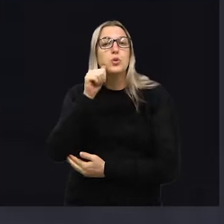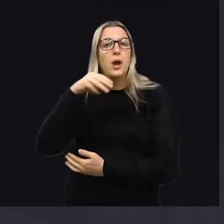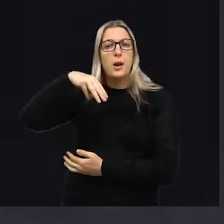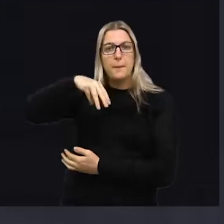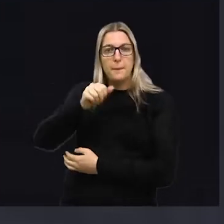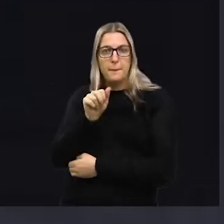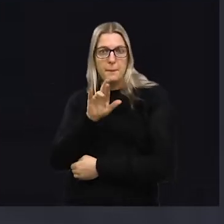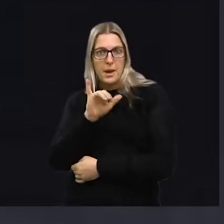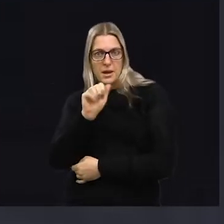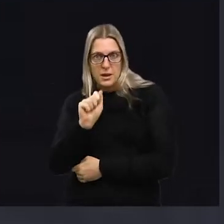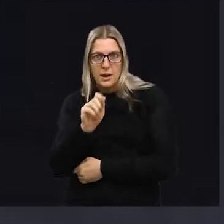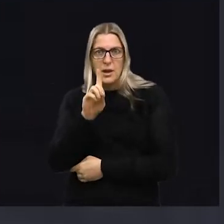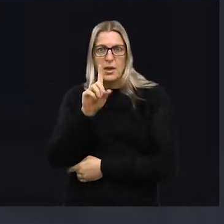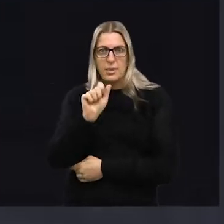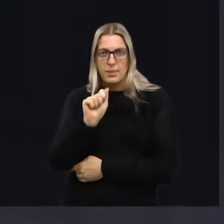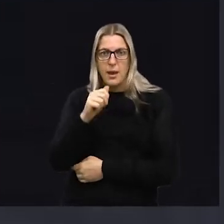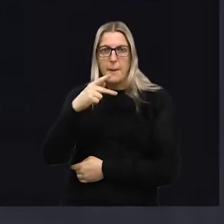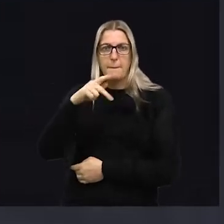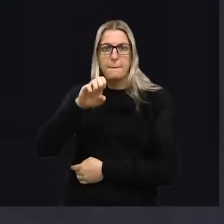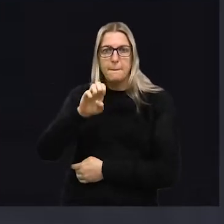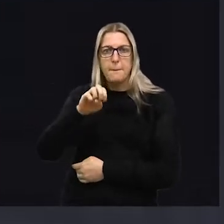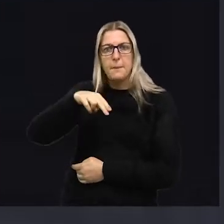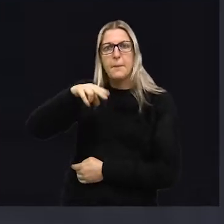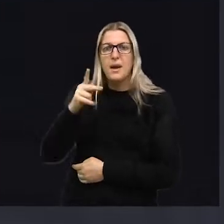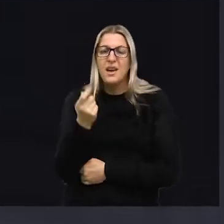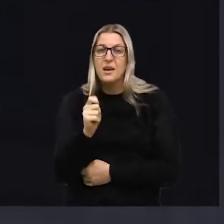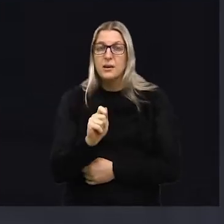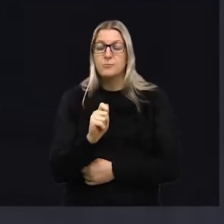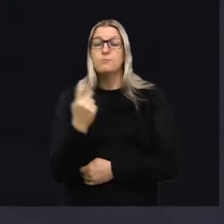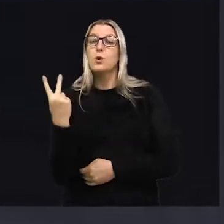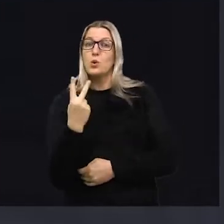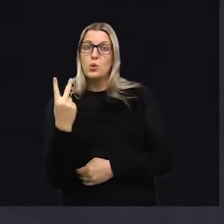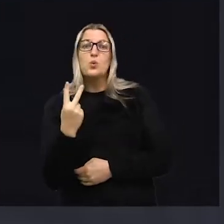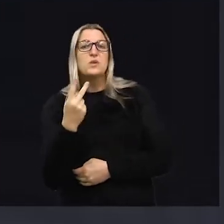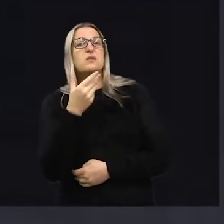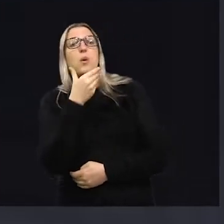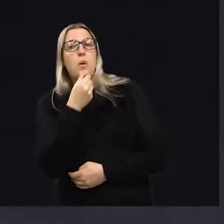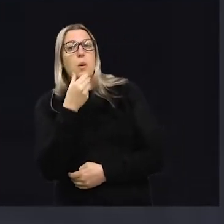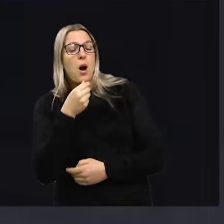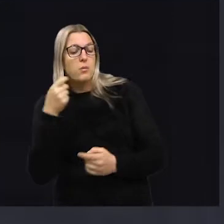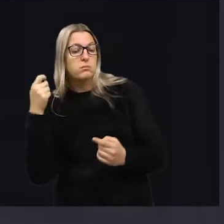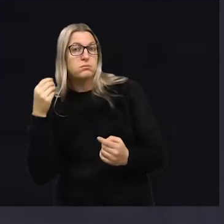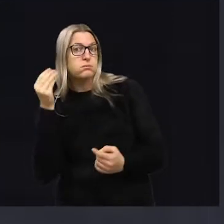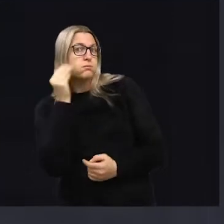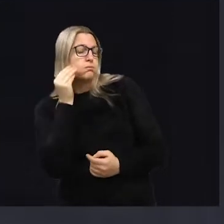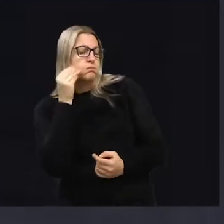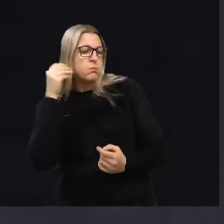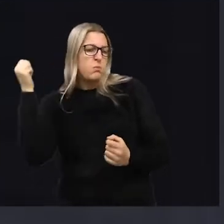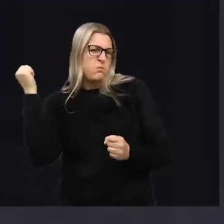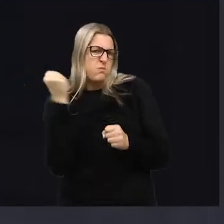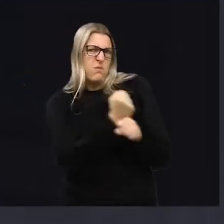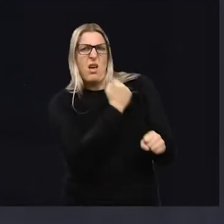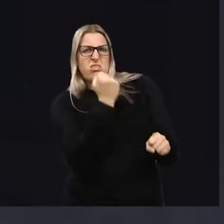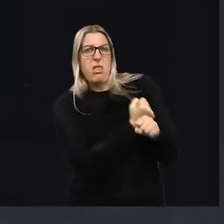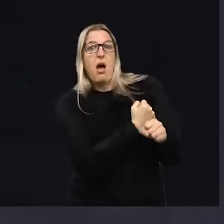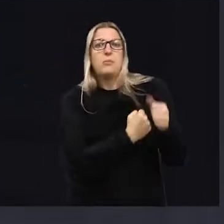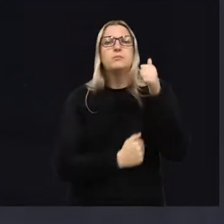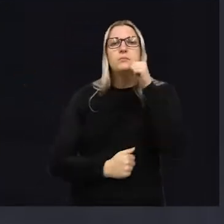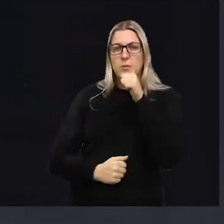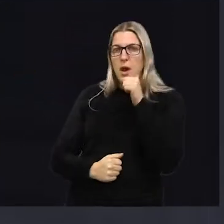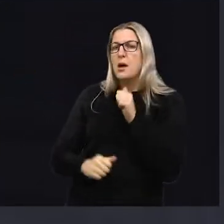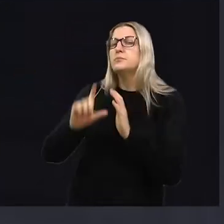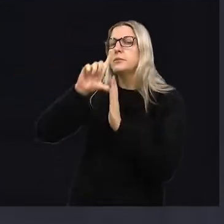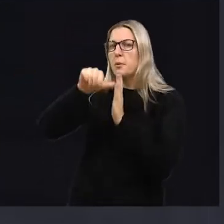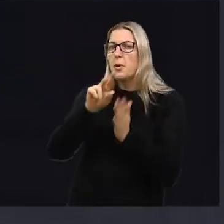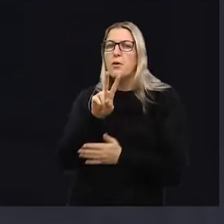Penha, que sofreu 2 tentativas de homicídio por parte do ex-marido e ficou paraplégica. Depois de 23 anos de